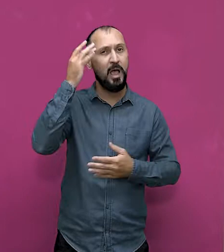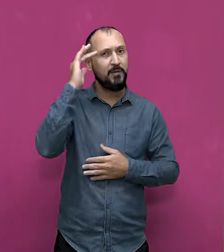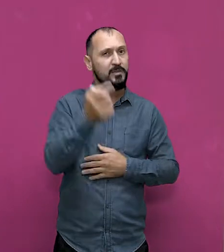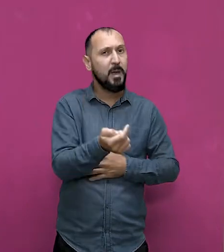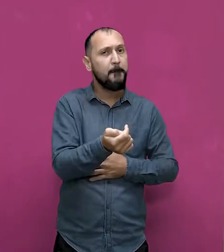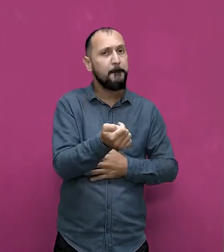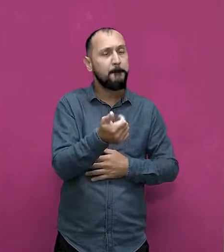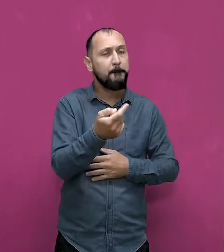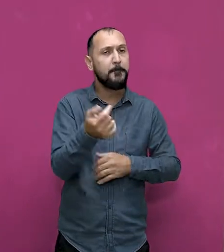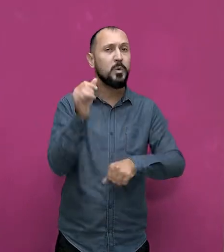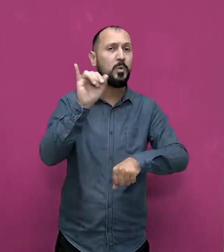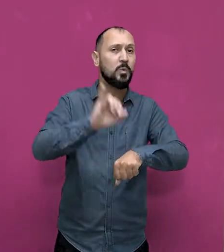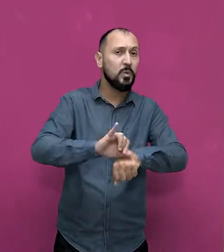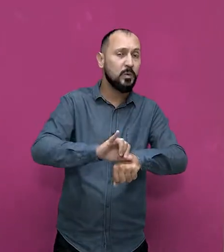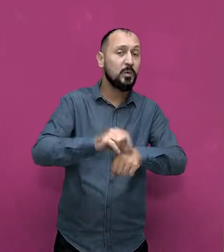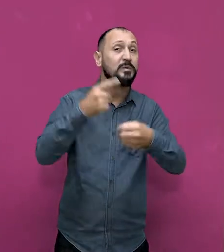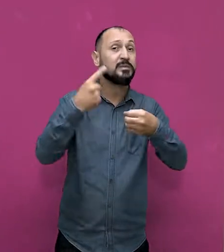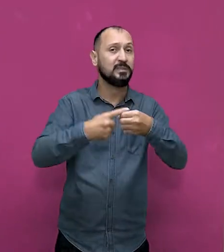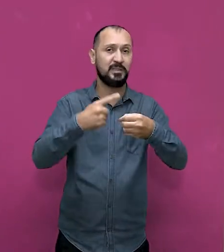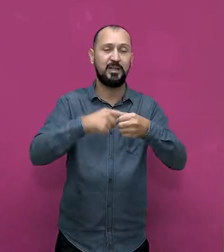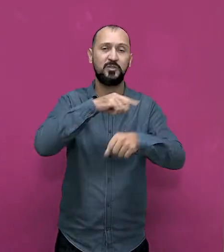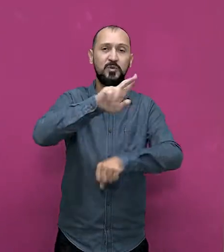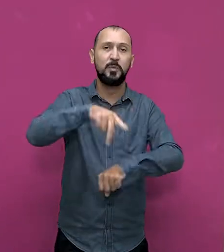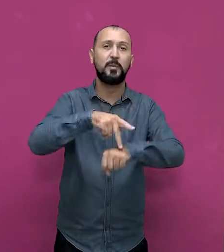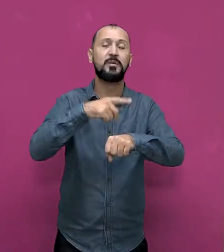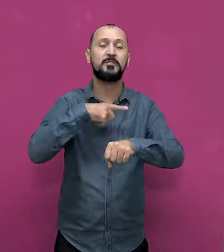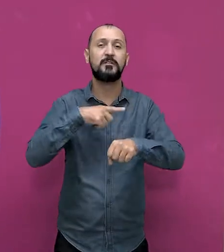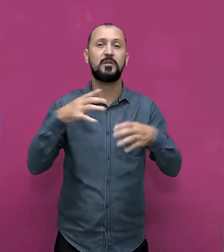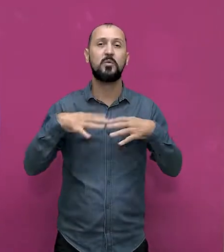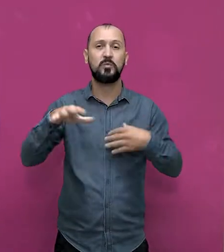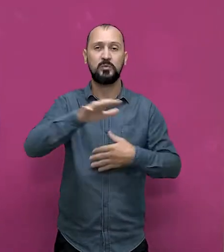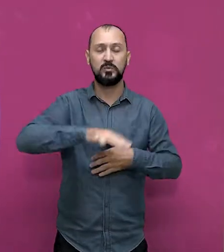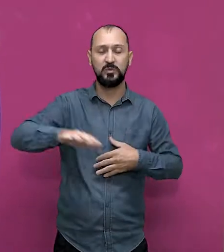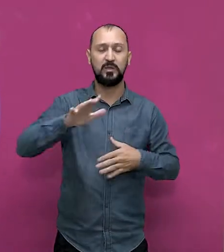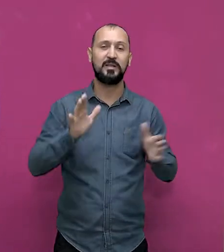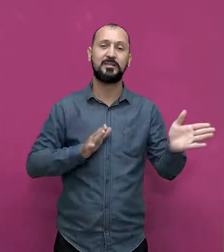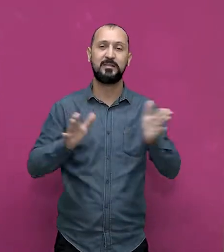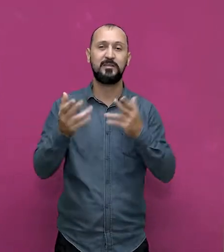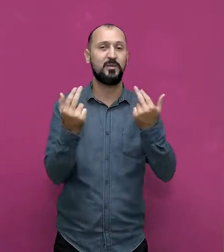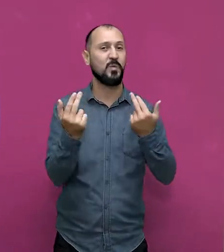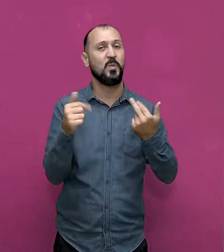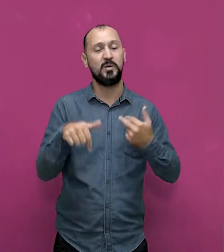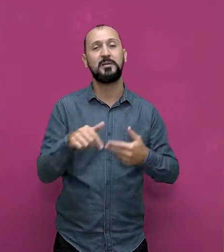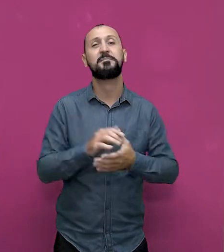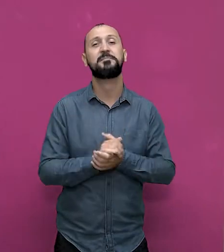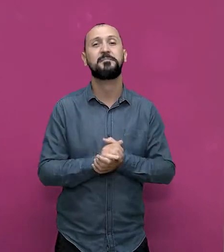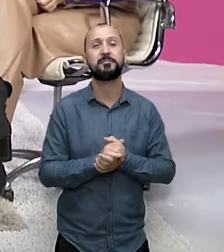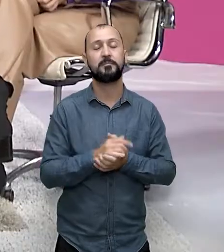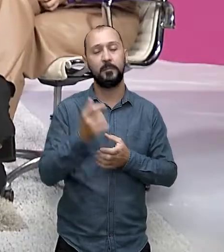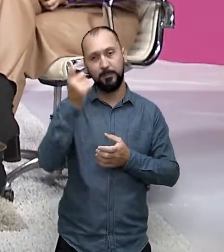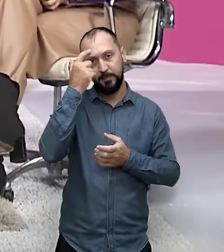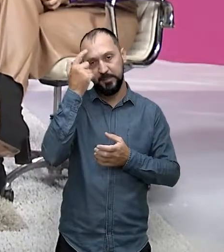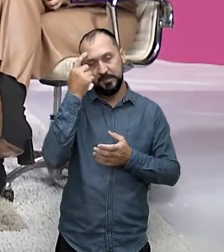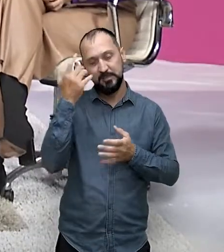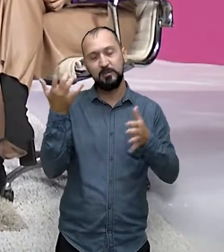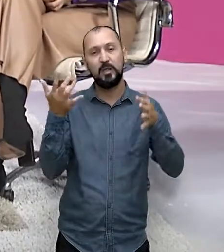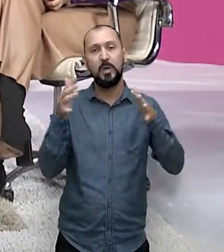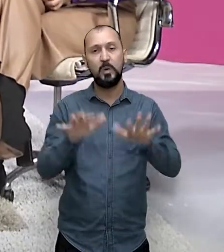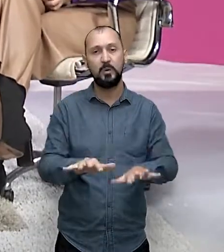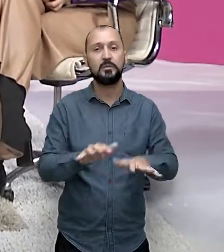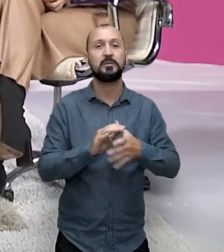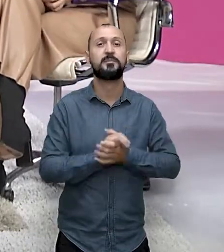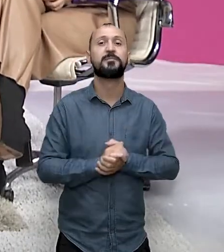seja uma das poucas capitais ou cidades do país que vai ter um centro tão acessível como nós vamos ter. Pensando na inclusão,